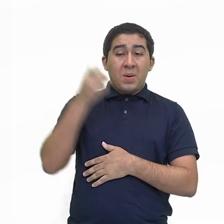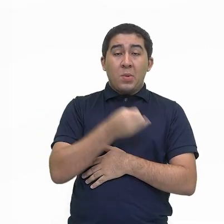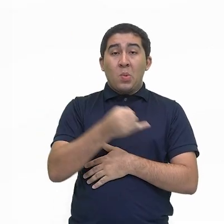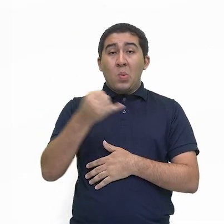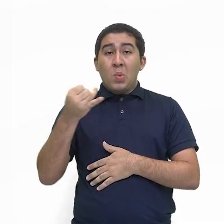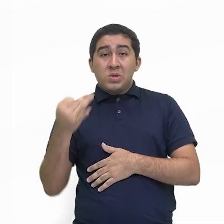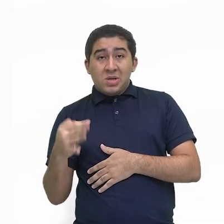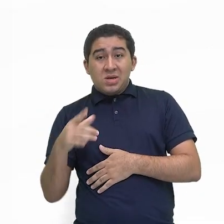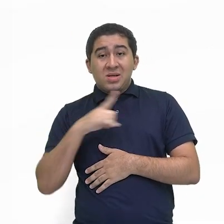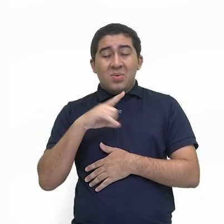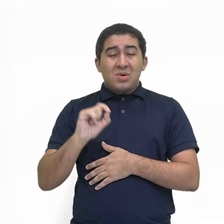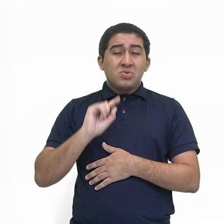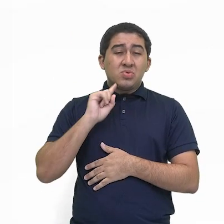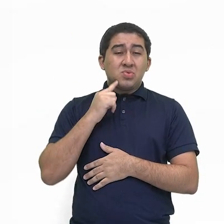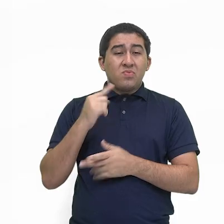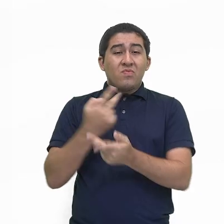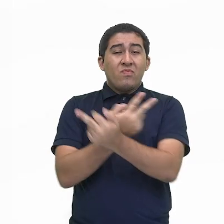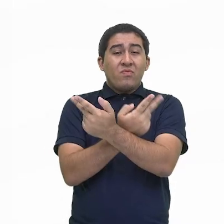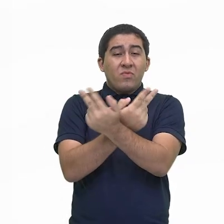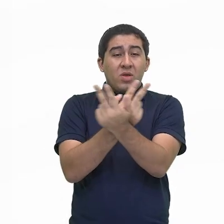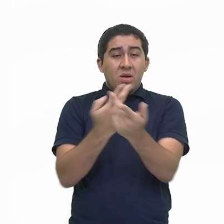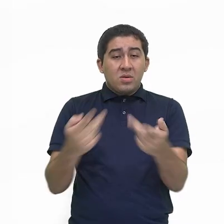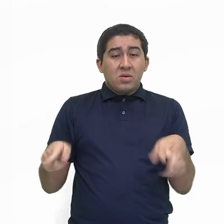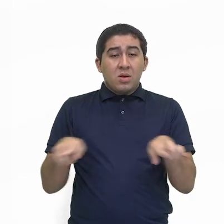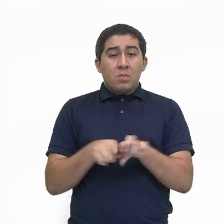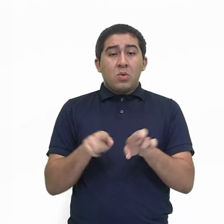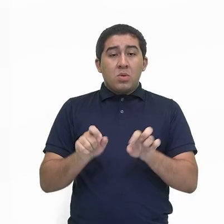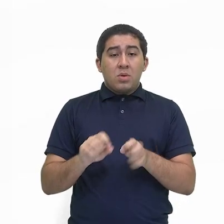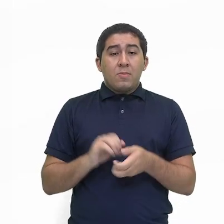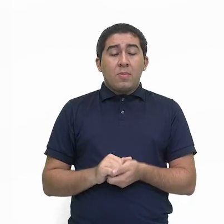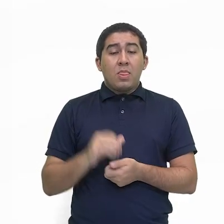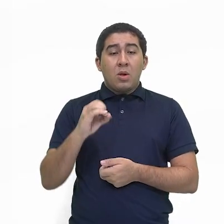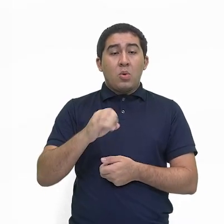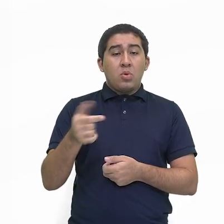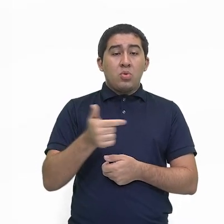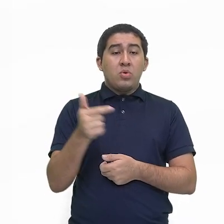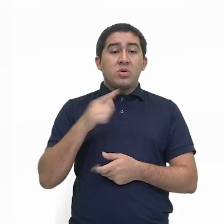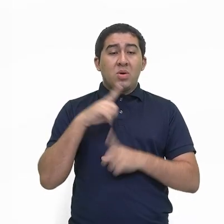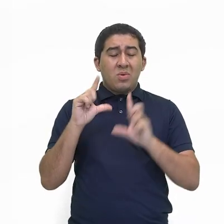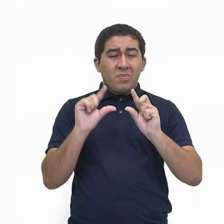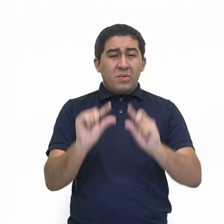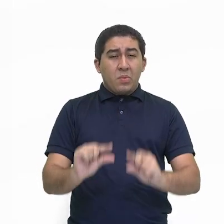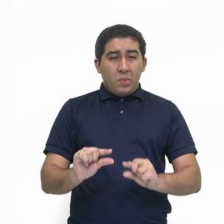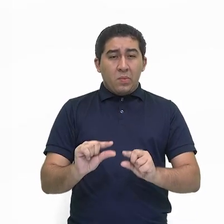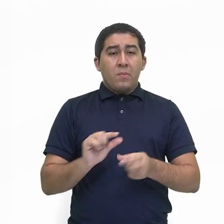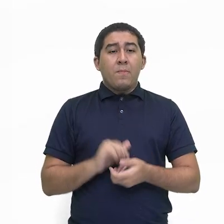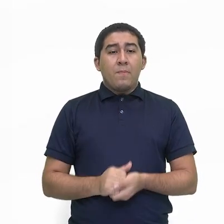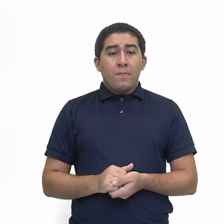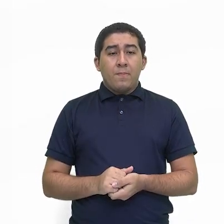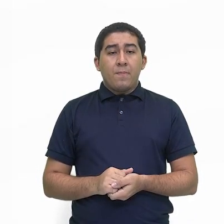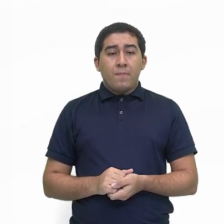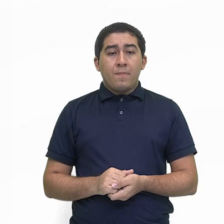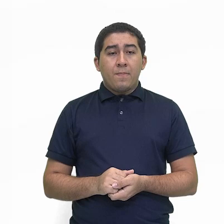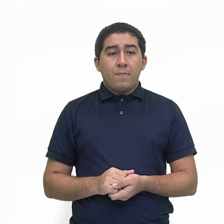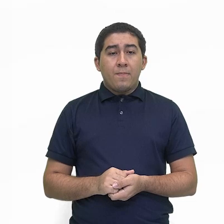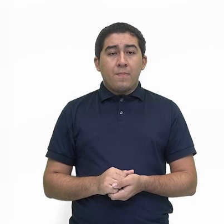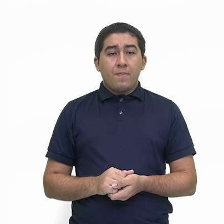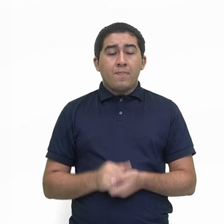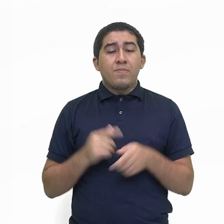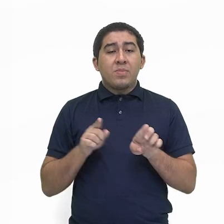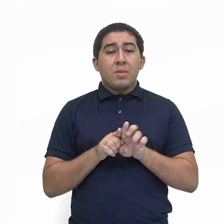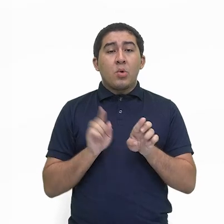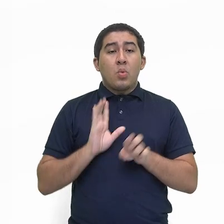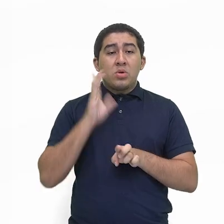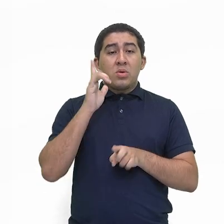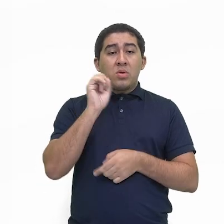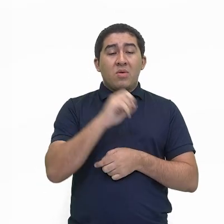tão grande de poluentes que faz com que a quantidade de oxigênio presente ali fique muito baixa. Isso provoca a